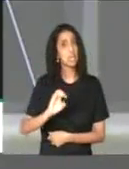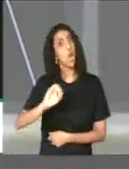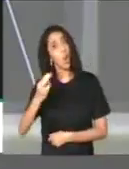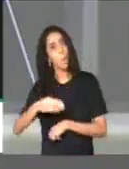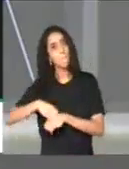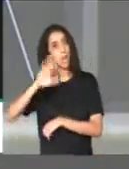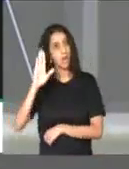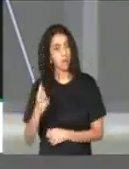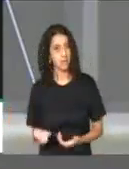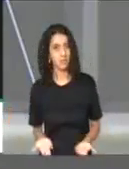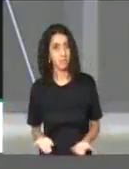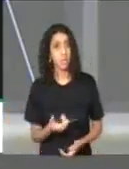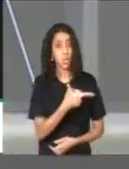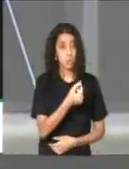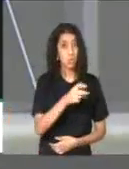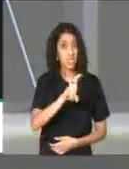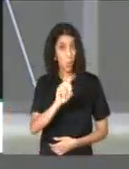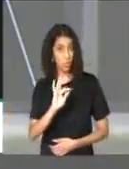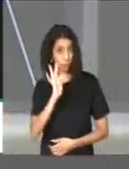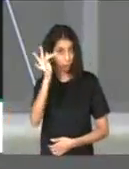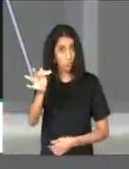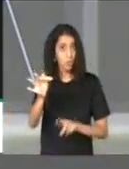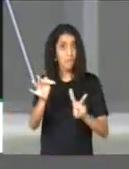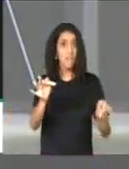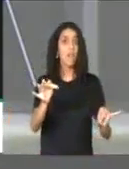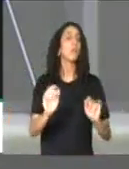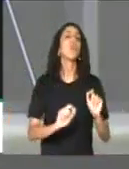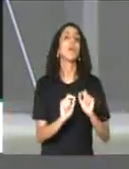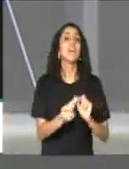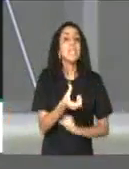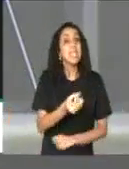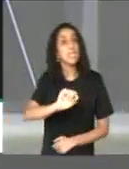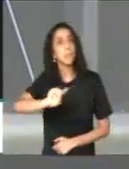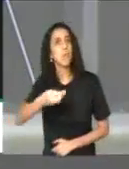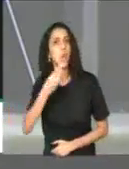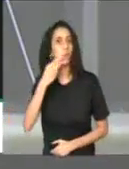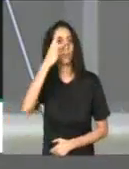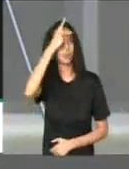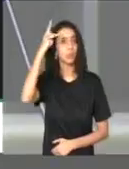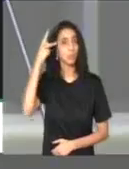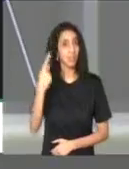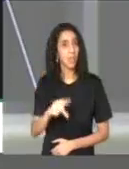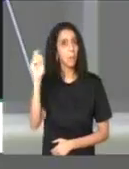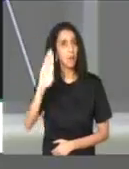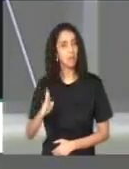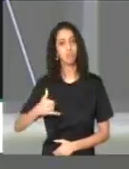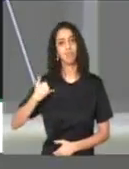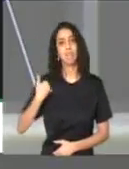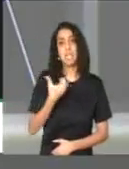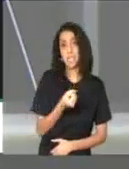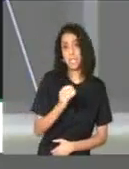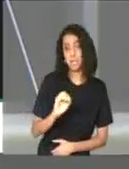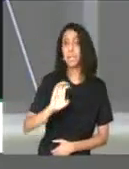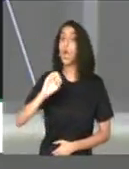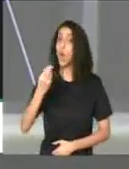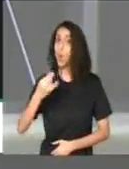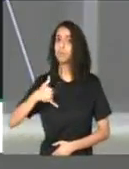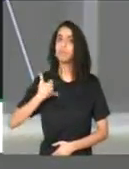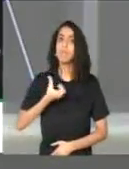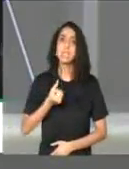mais. E em 2050 seremos 60 milhões de brasileiros com 60 anos ou